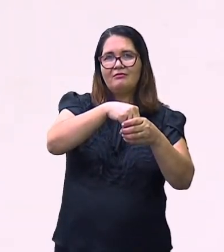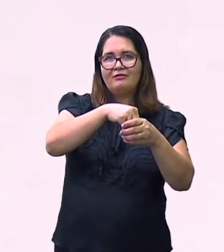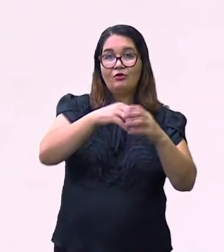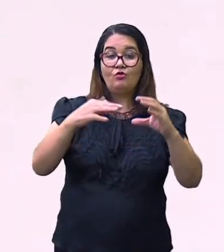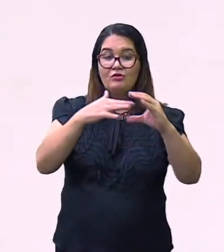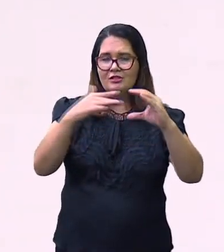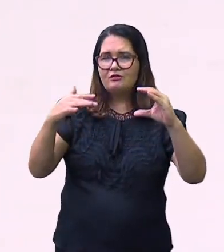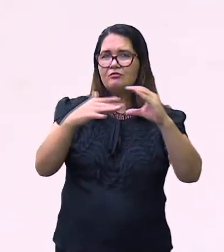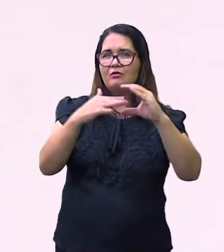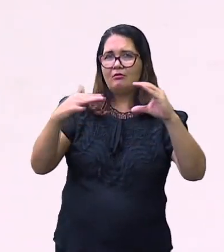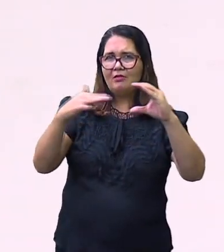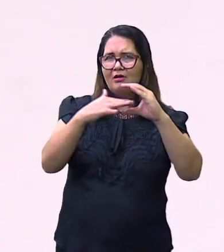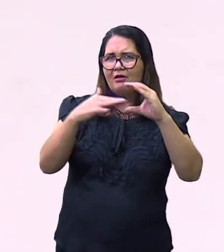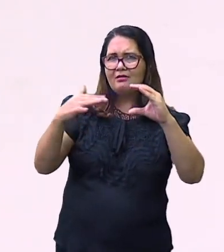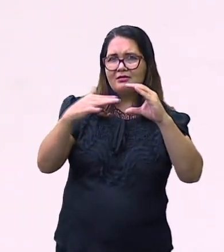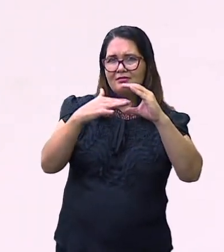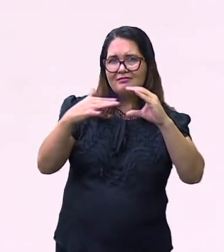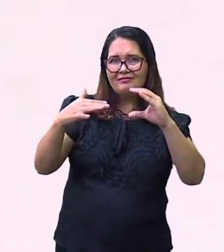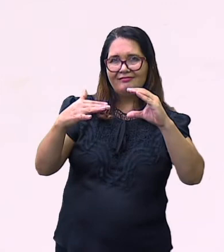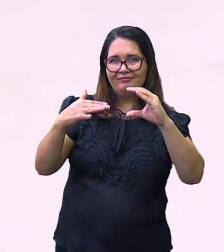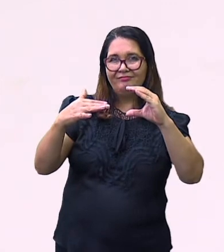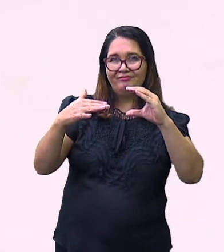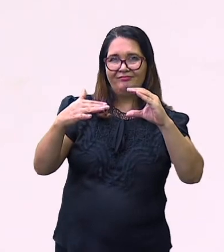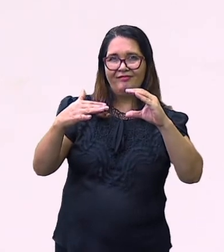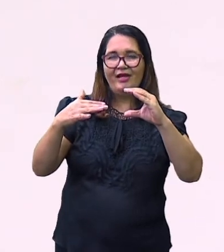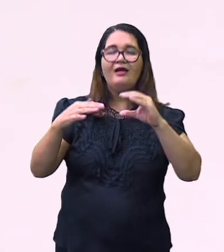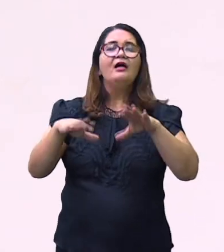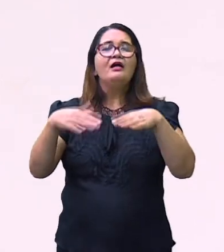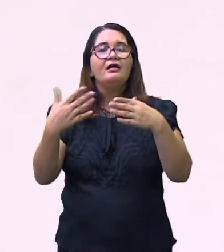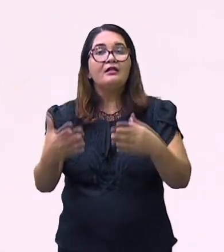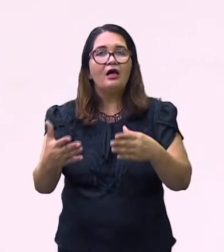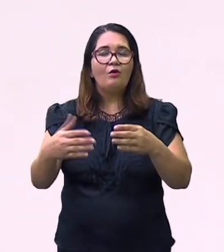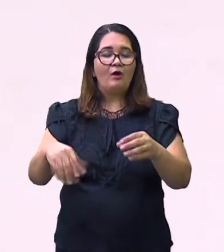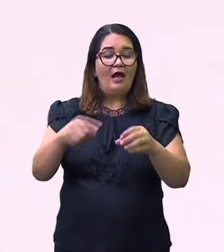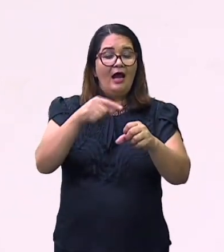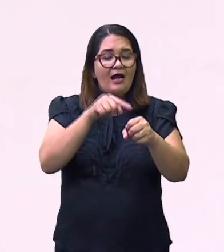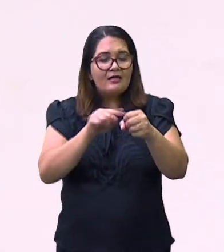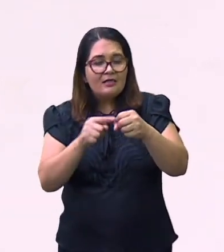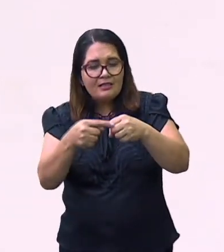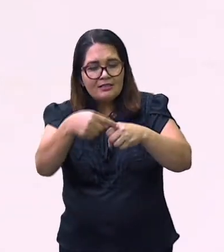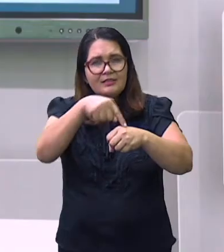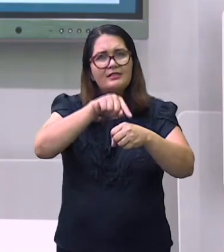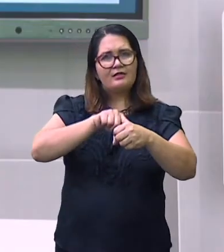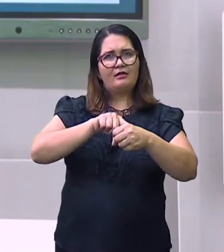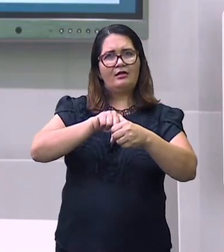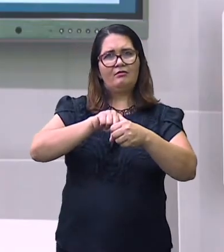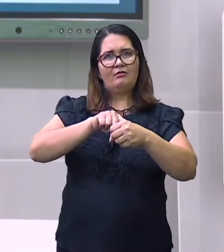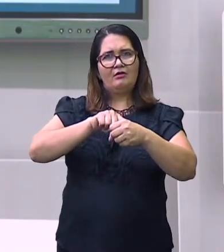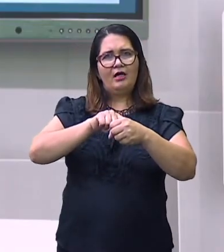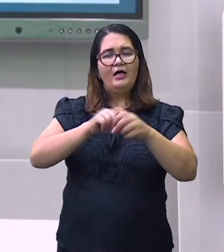não é mesmo? Então eu posso colocar, ó, vou colocar uma aqui.